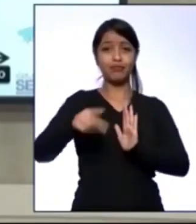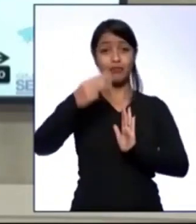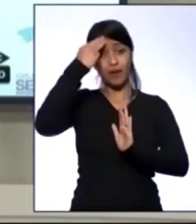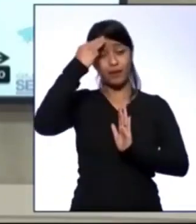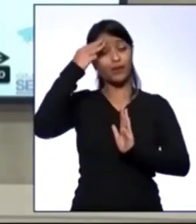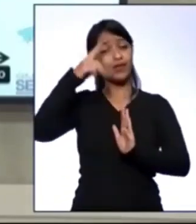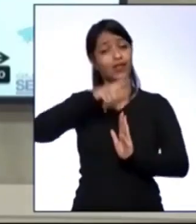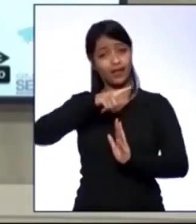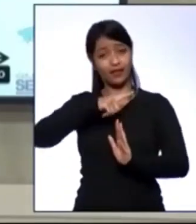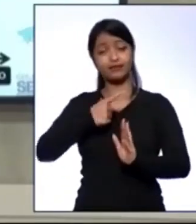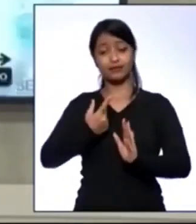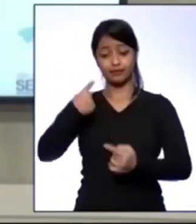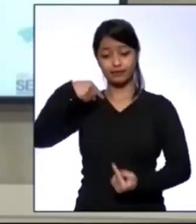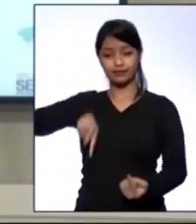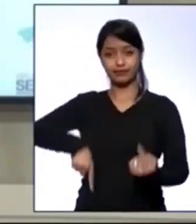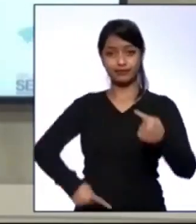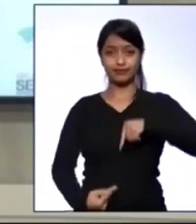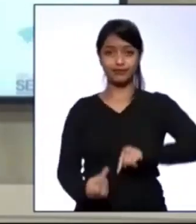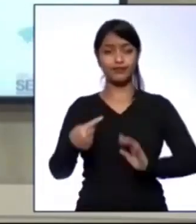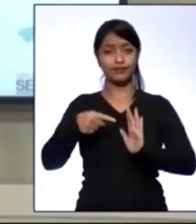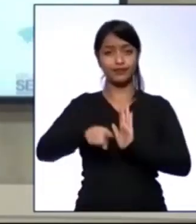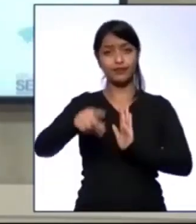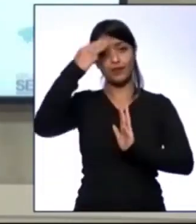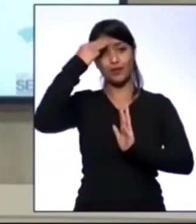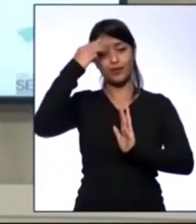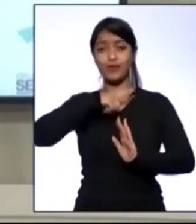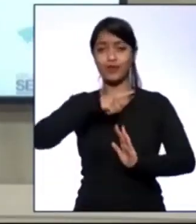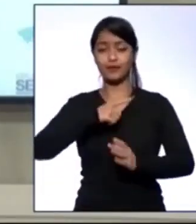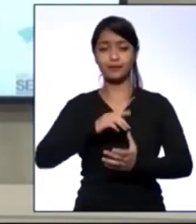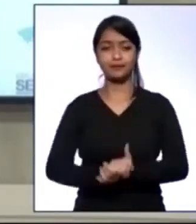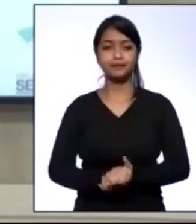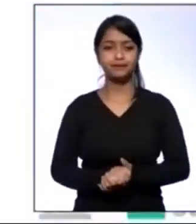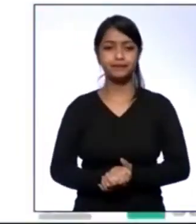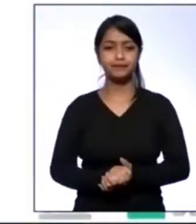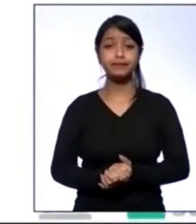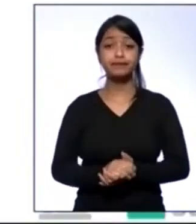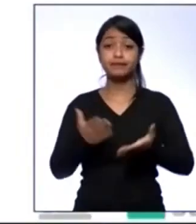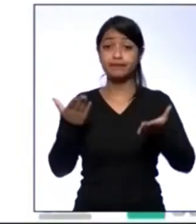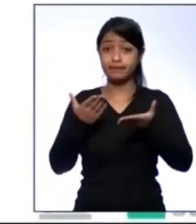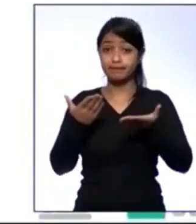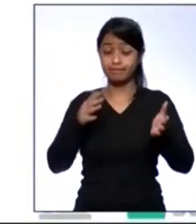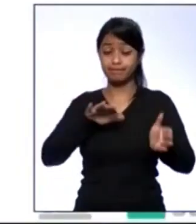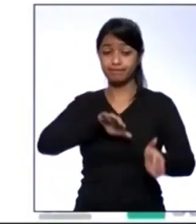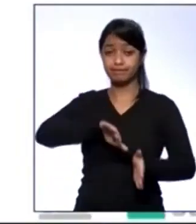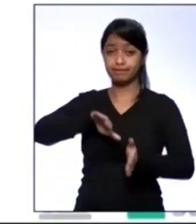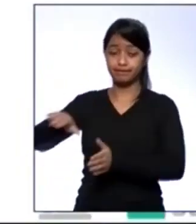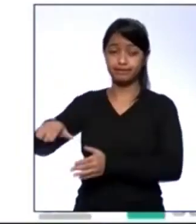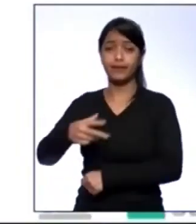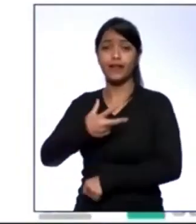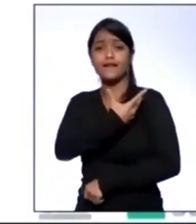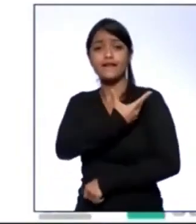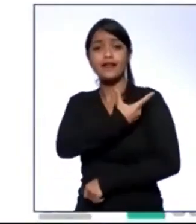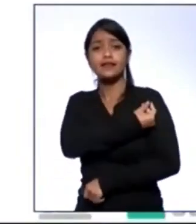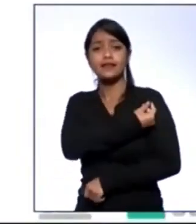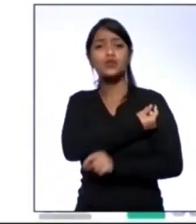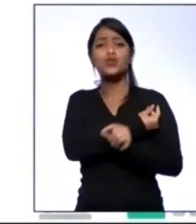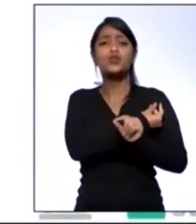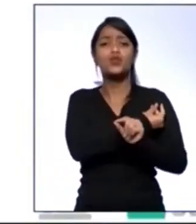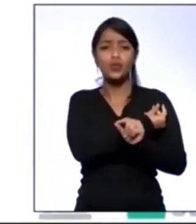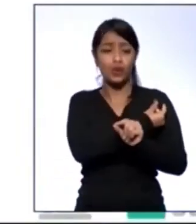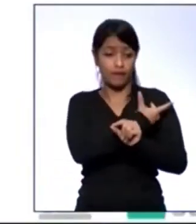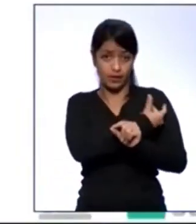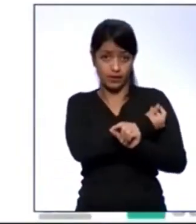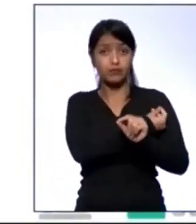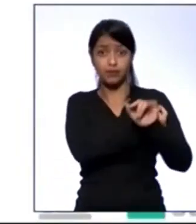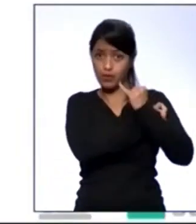bem, gente? Memória imunológica. Agora, vamos comigo. O que é a vacina? O que é a vacina? A vacina que é super